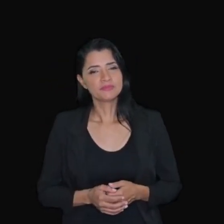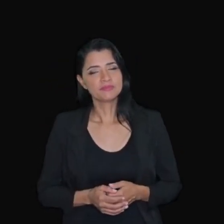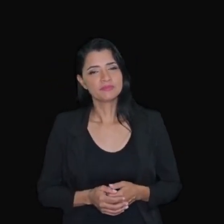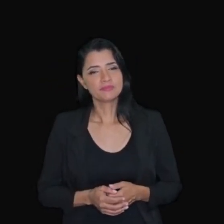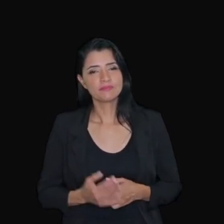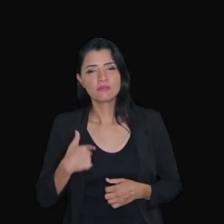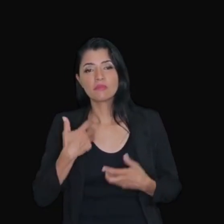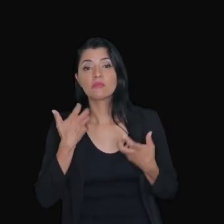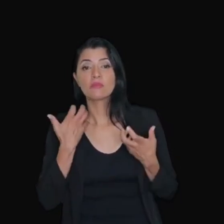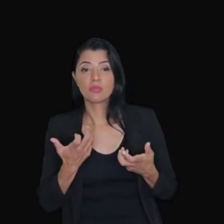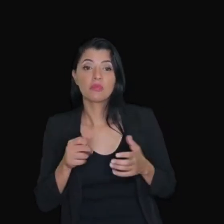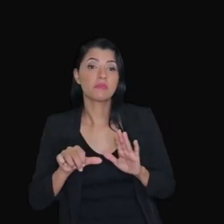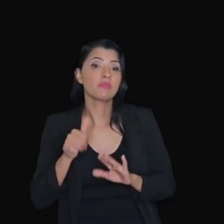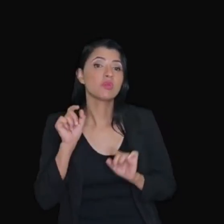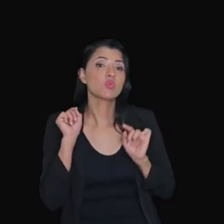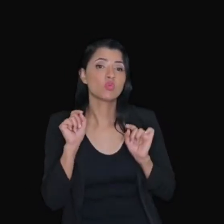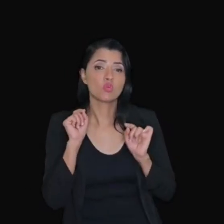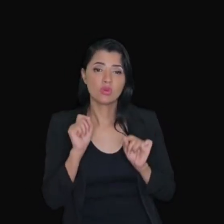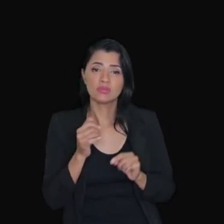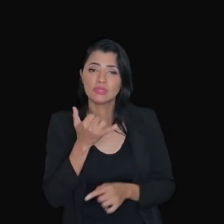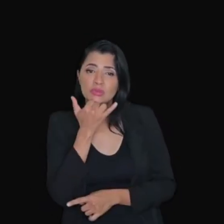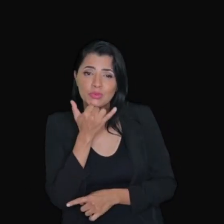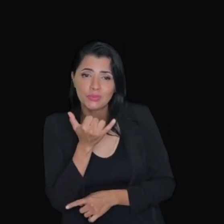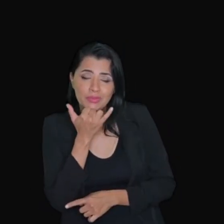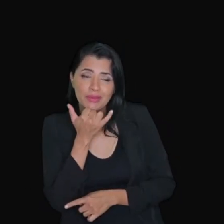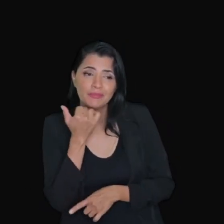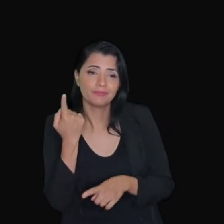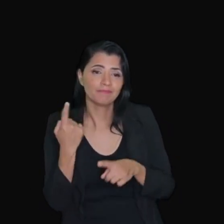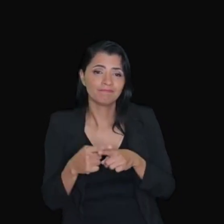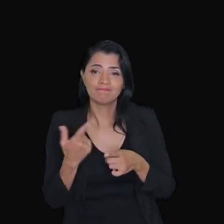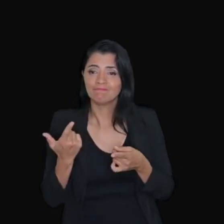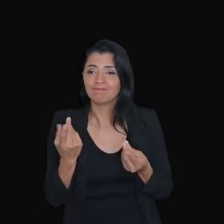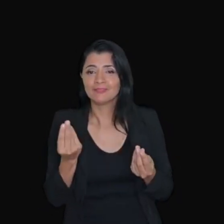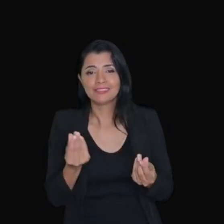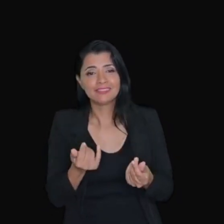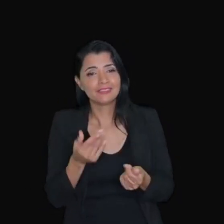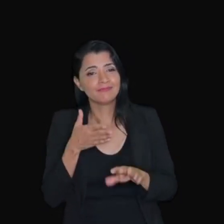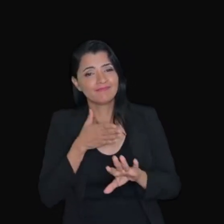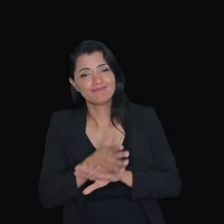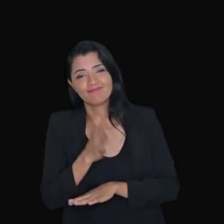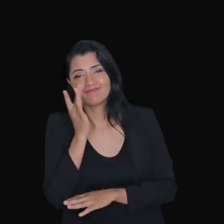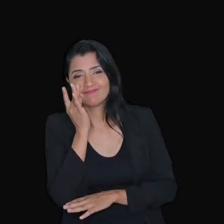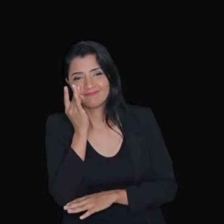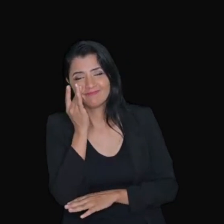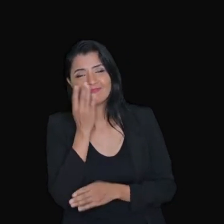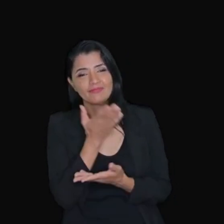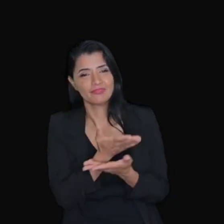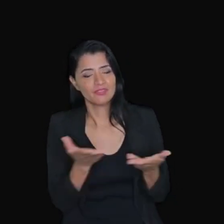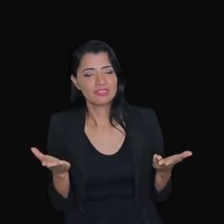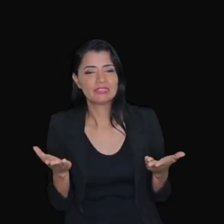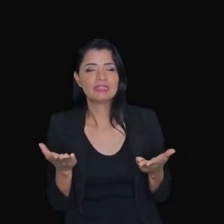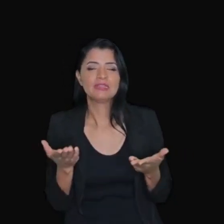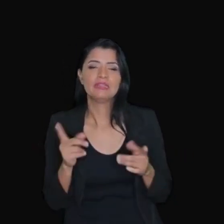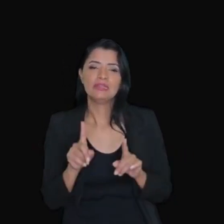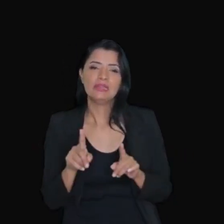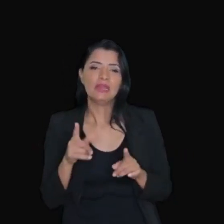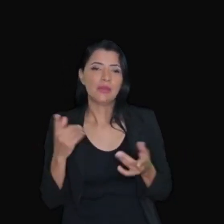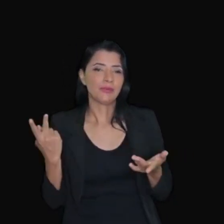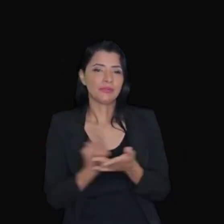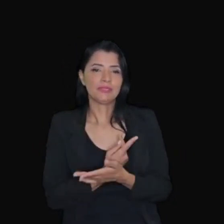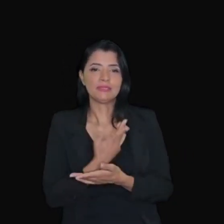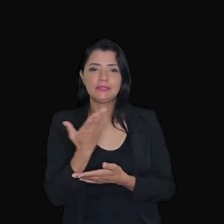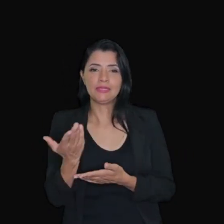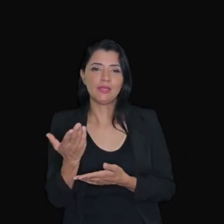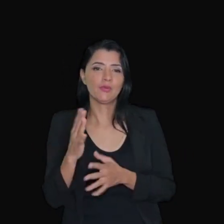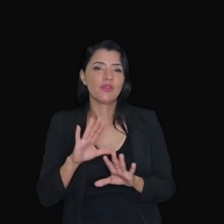Eu queria primeiro me desculpar por não estar, e sinto muito por não estar aí presente com vocês. Coincidiu com